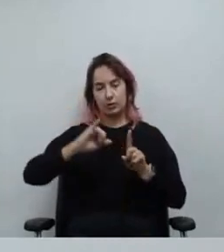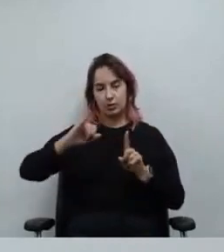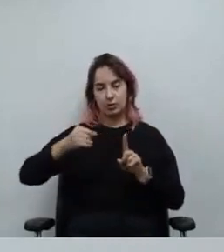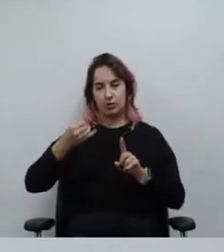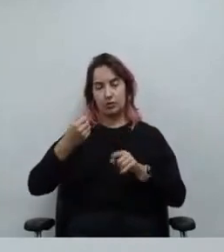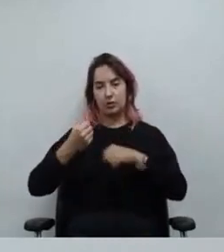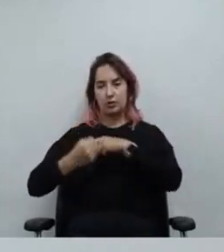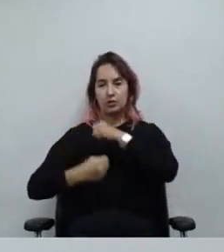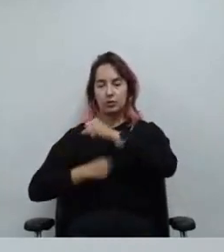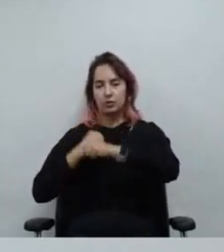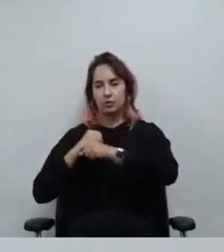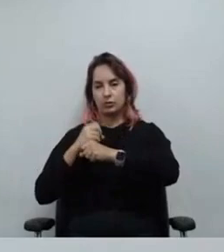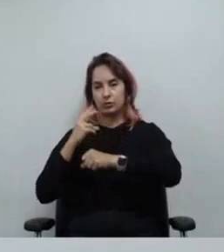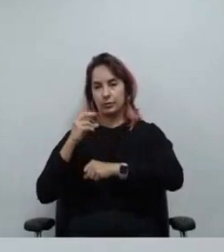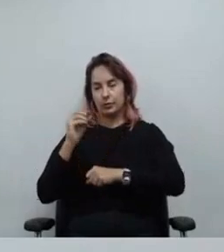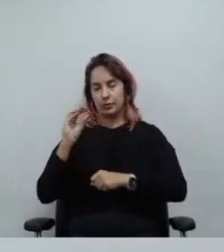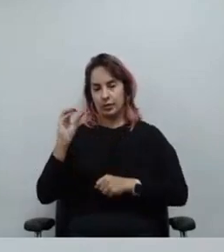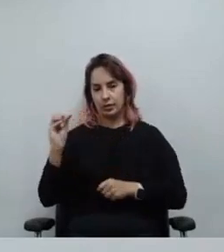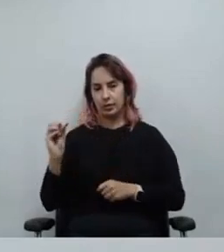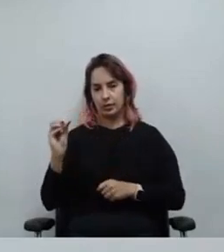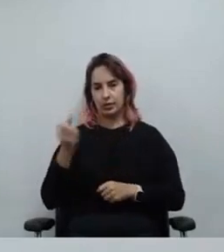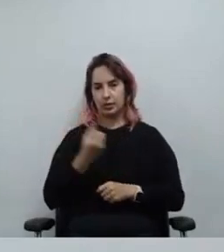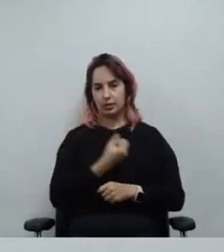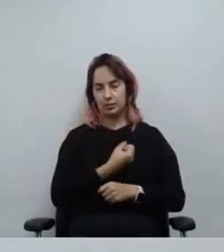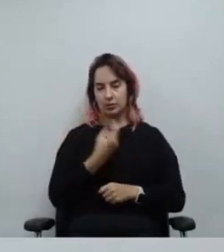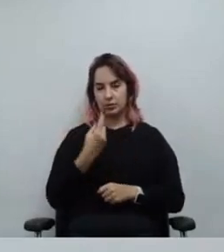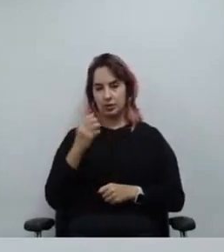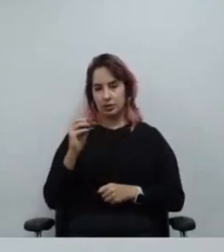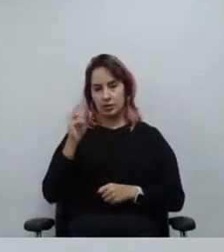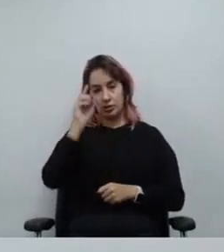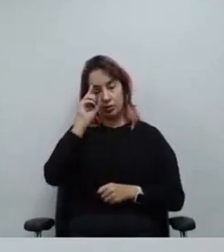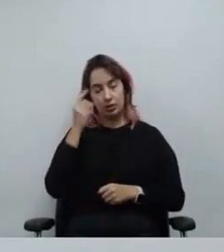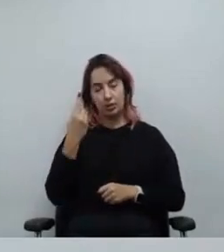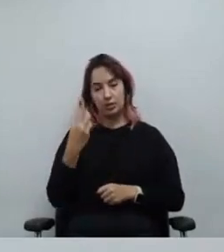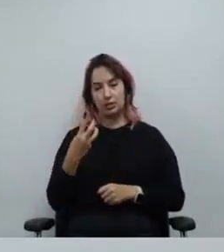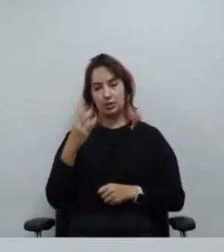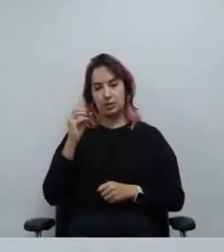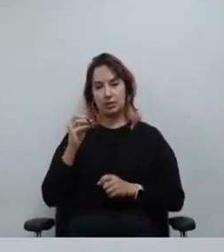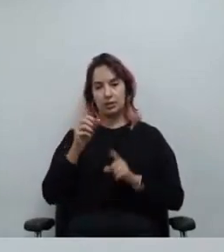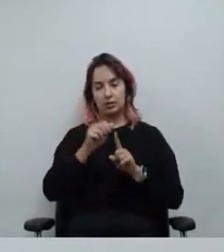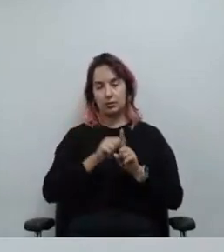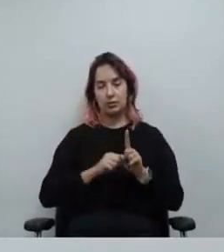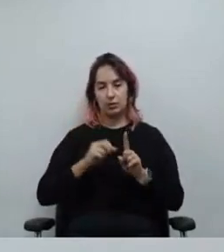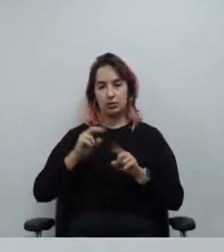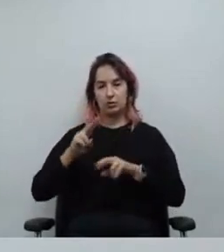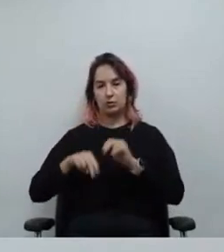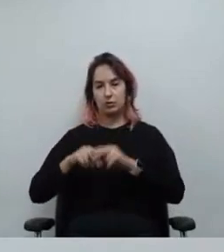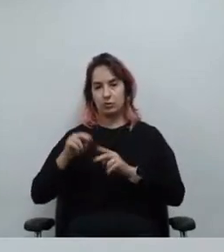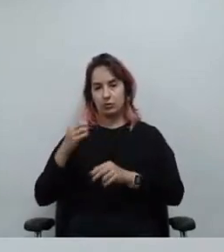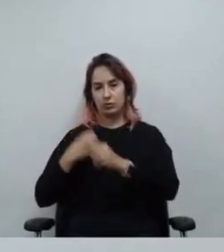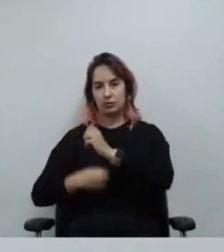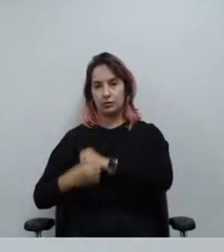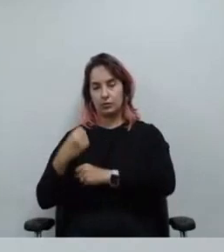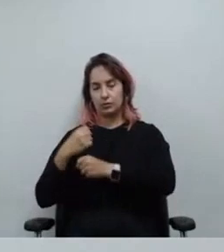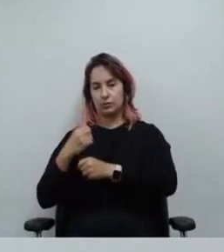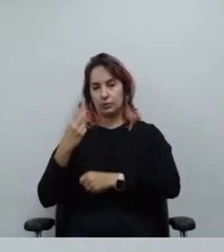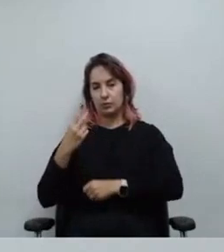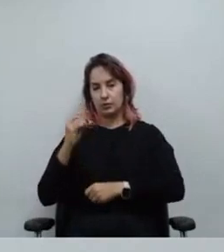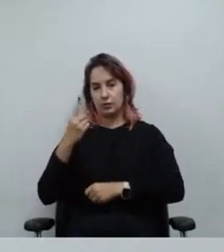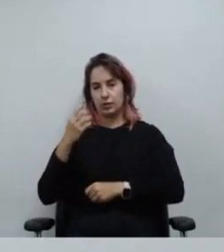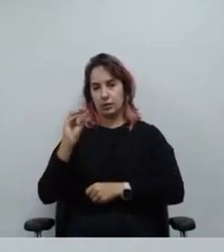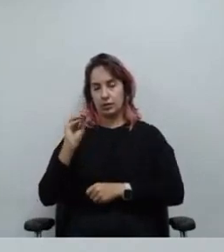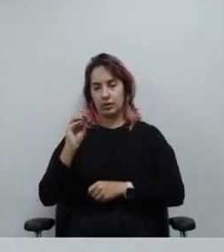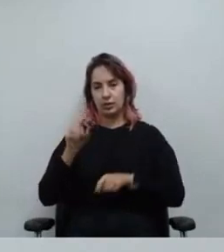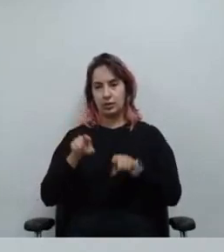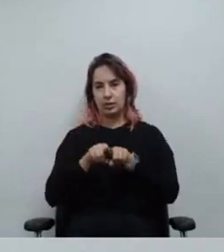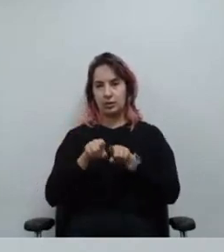na deliberação CSTP número 10, de 30 de junho de 2006, tendo em vista o edital de abertura de inscrições e instruções